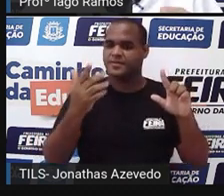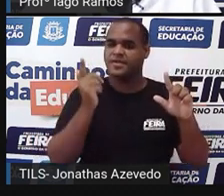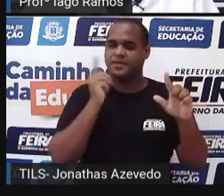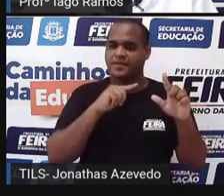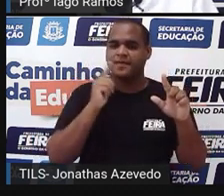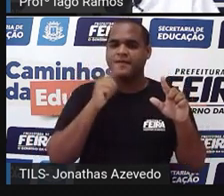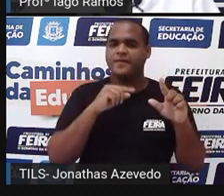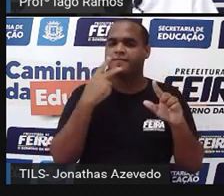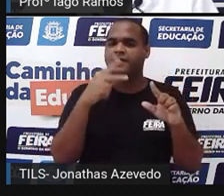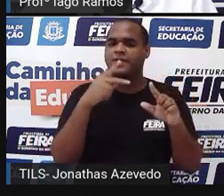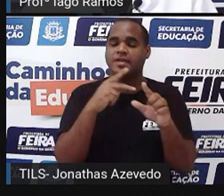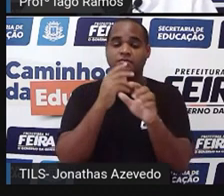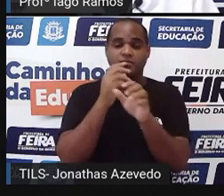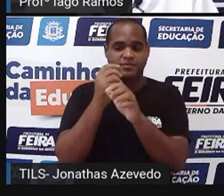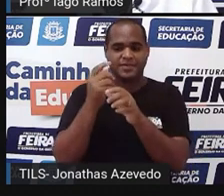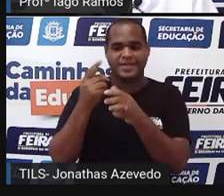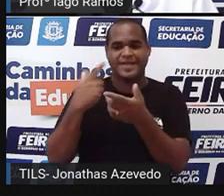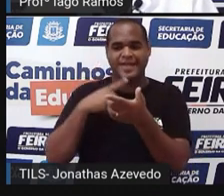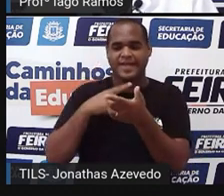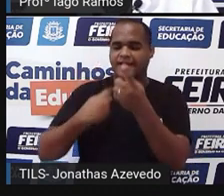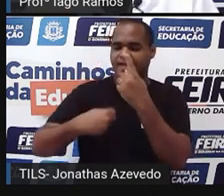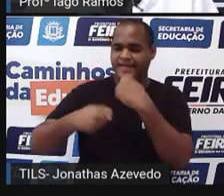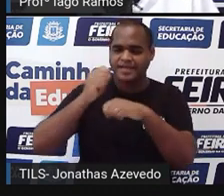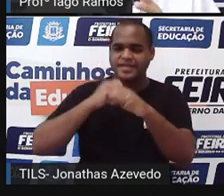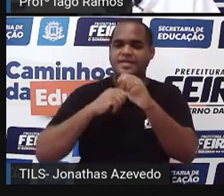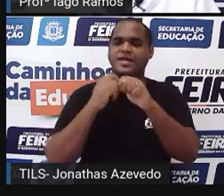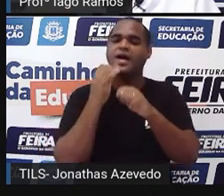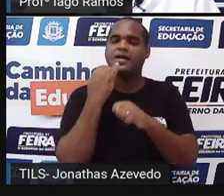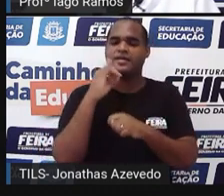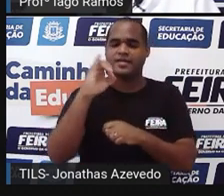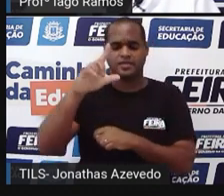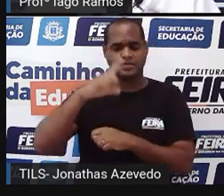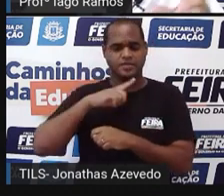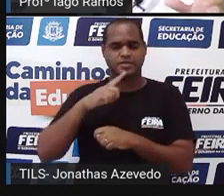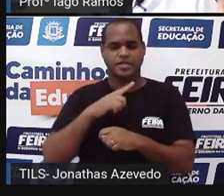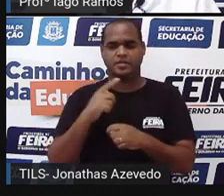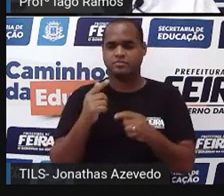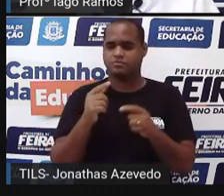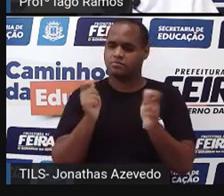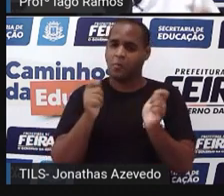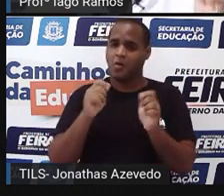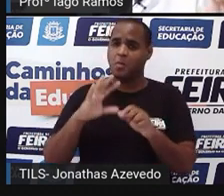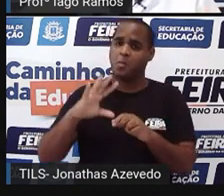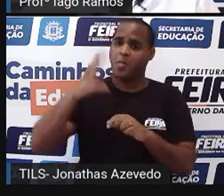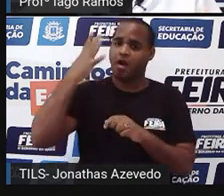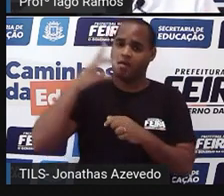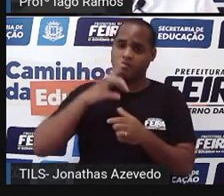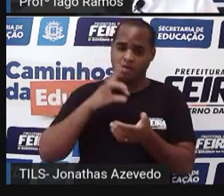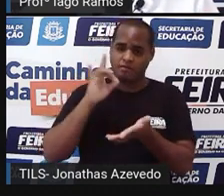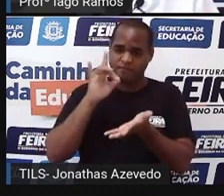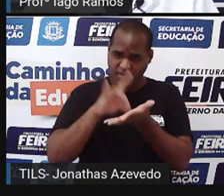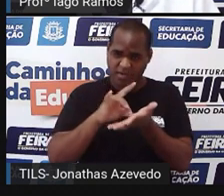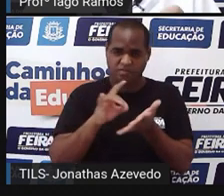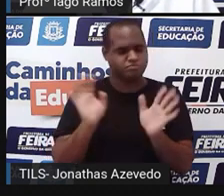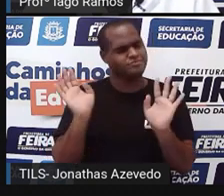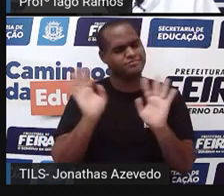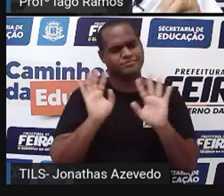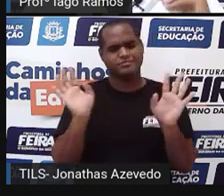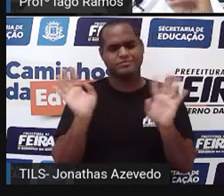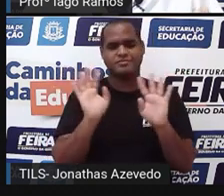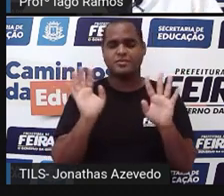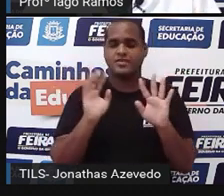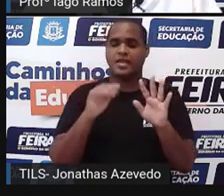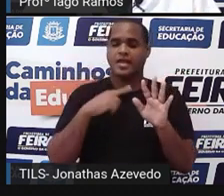uma situação de consumo de energia elétrica tá são valores hipotéticos não são valores reais tá